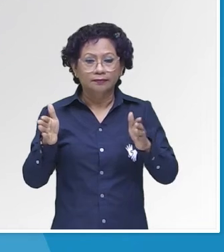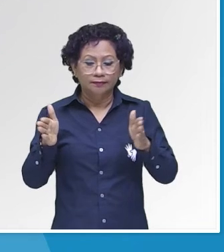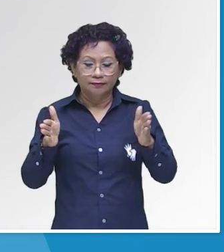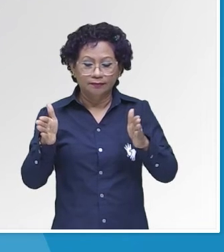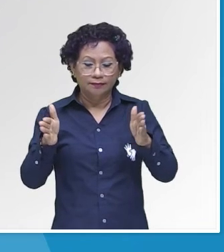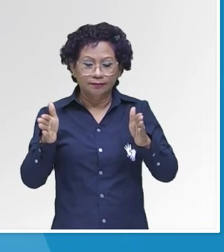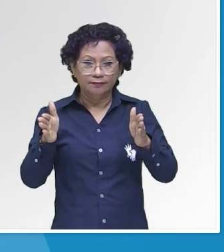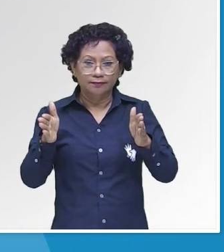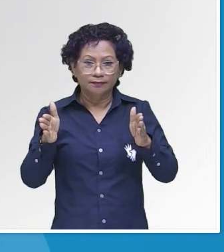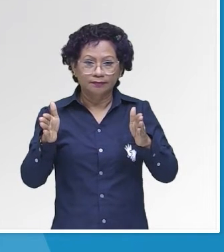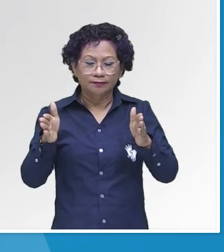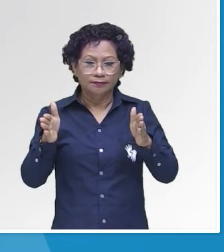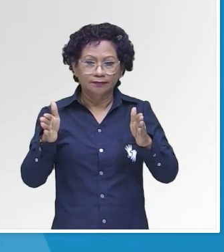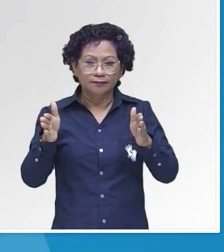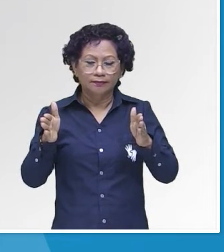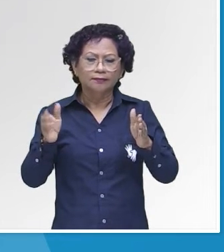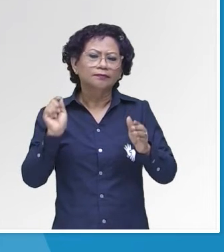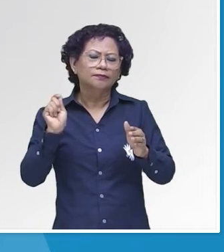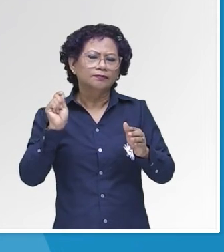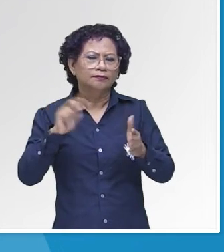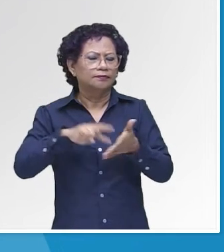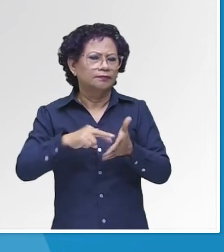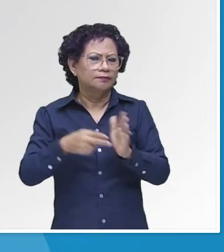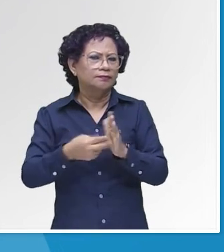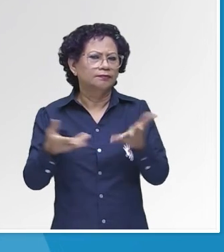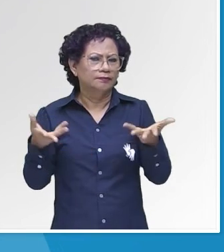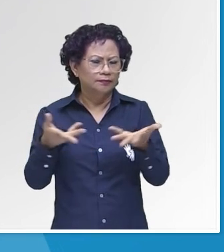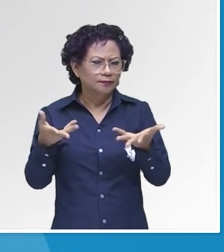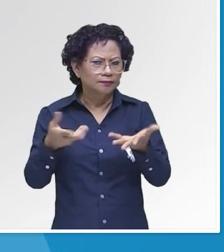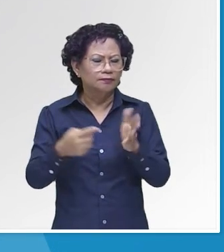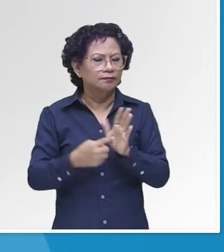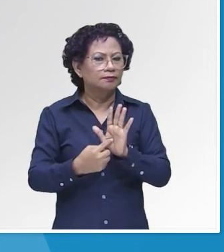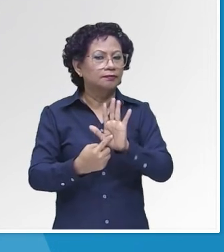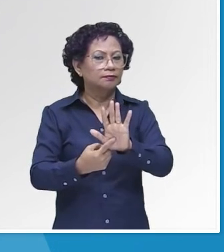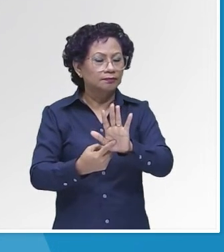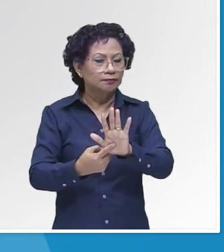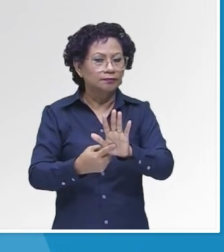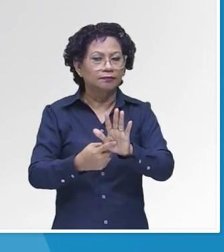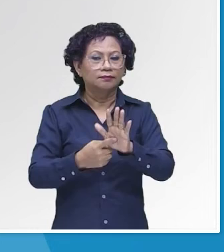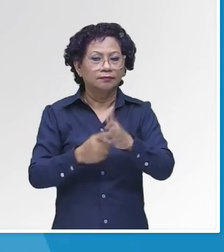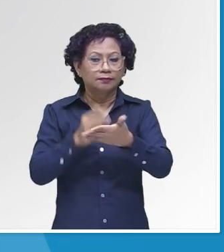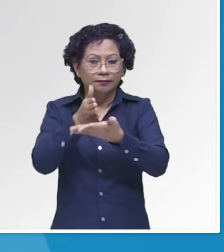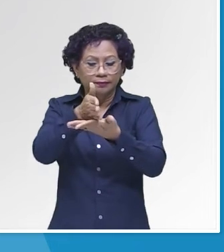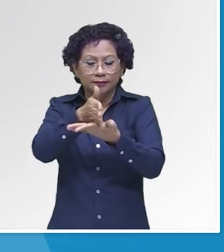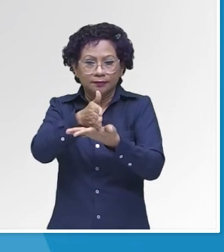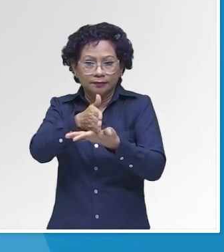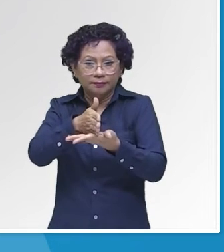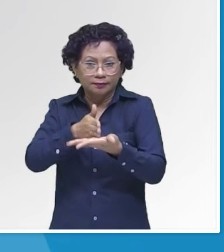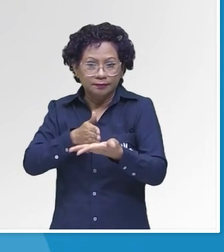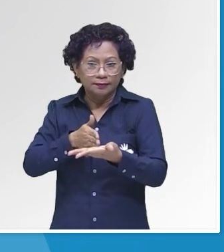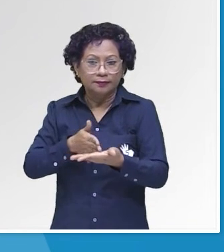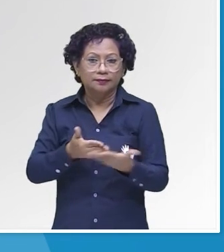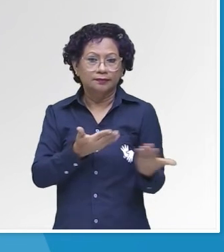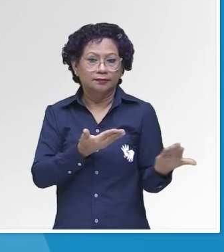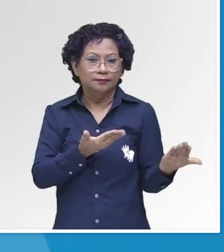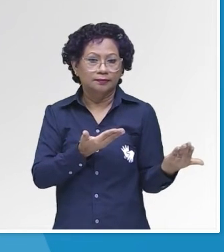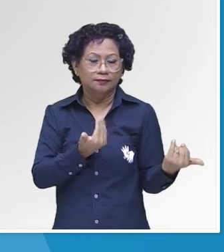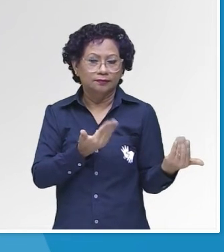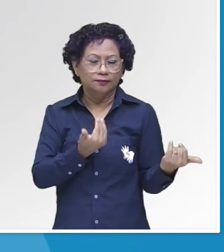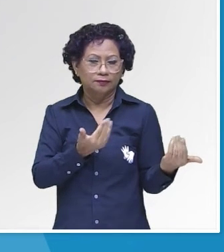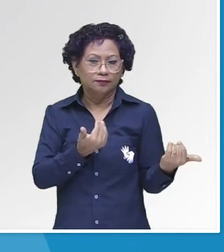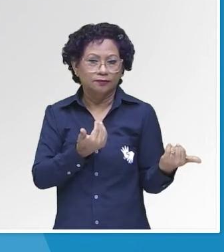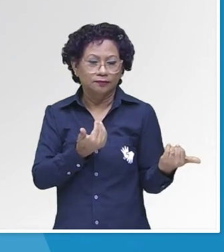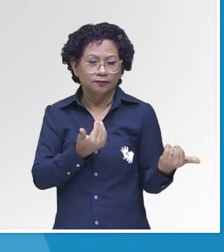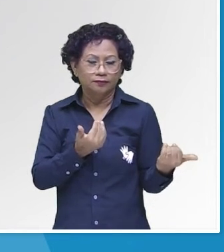acima, né? Então, o que mostra pra gente? Mostra que a metade dos jovens do